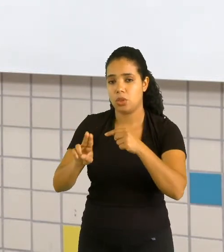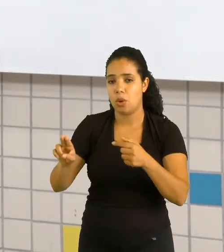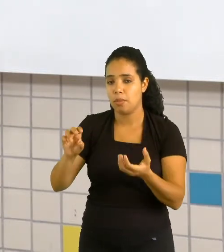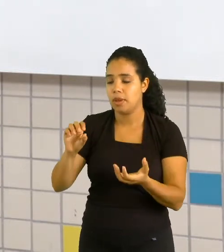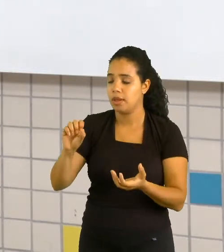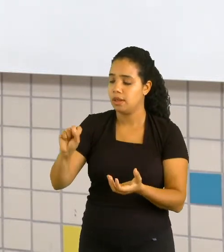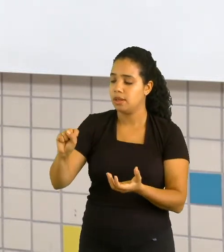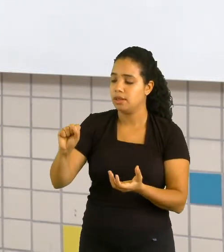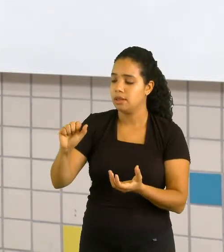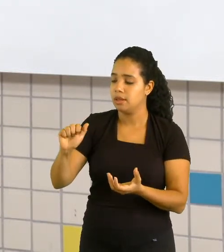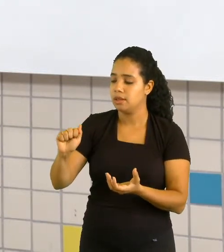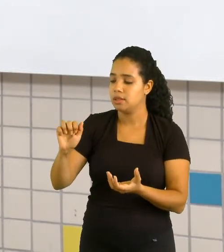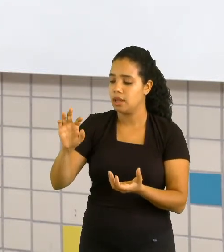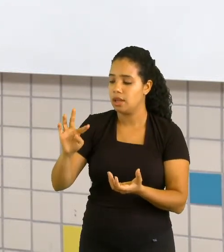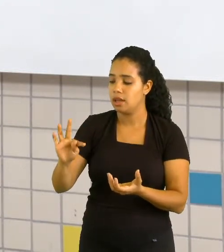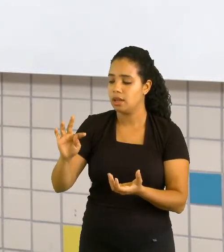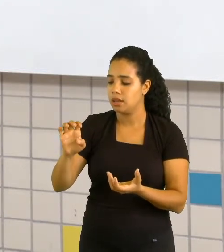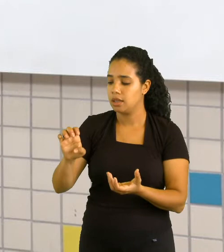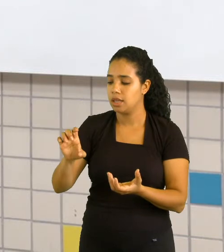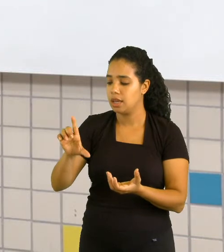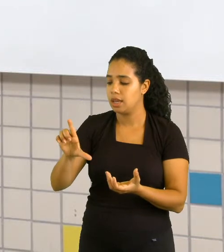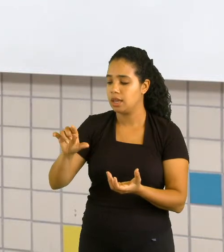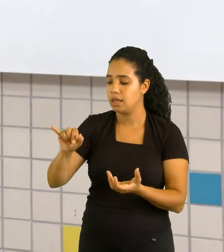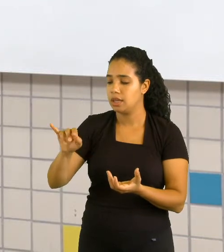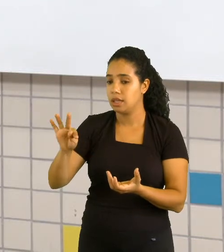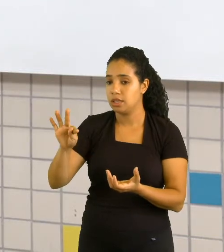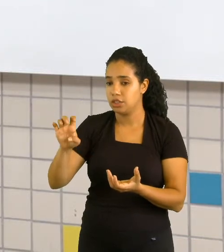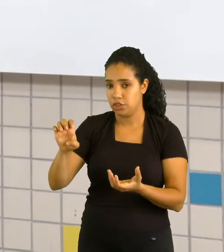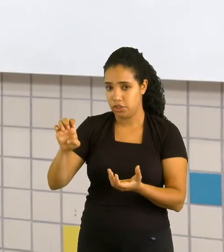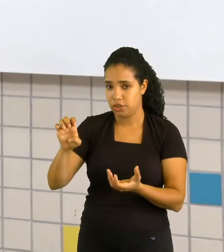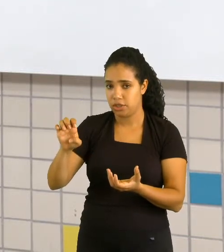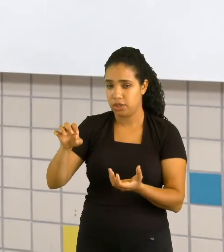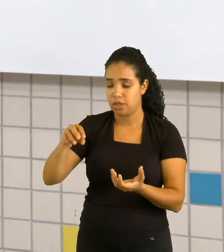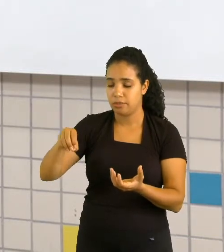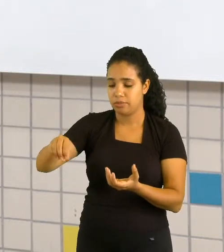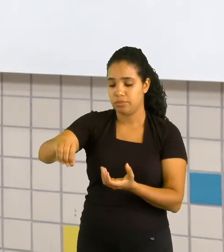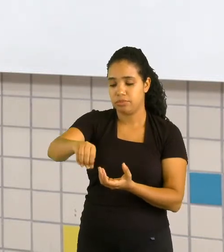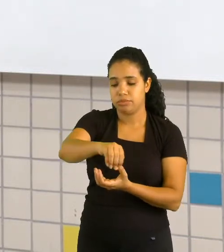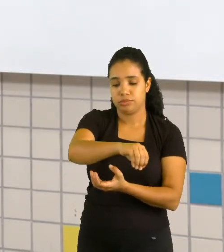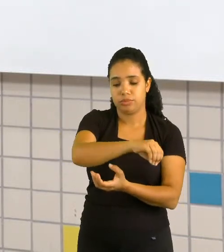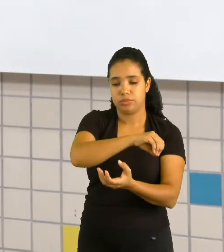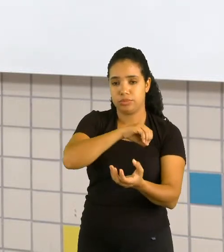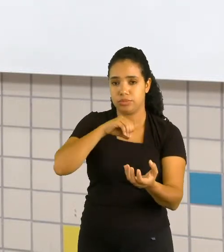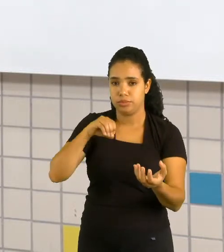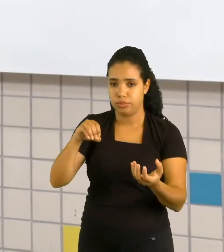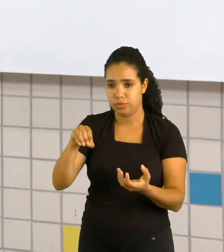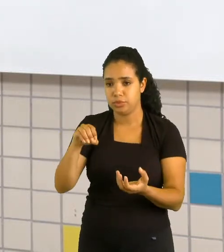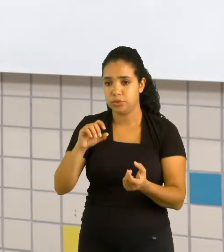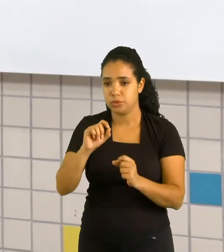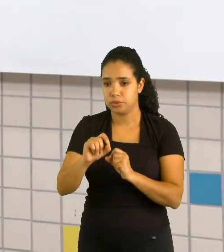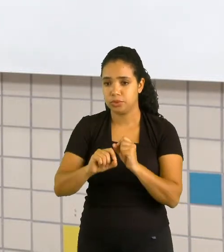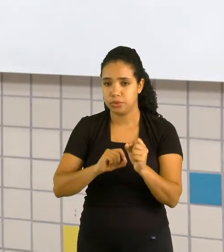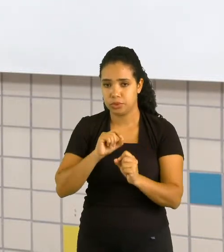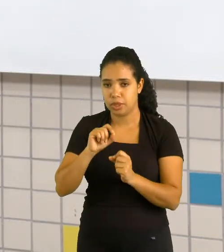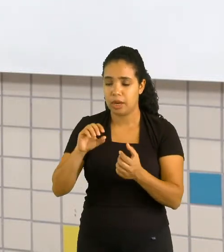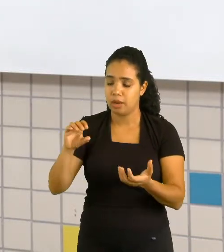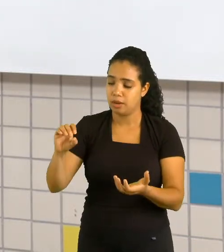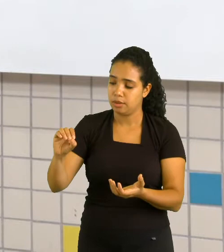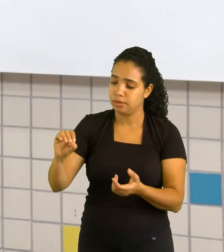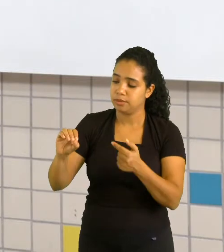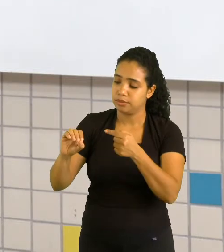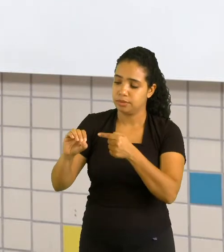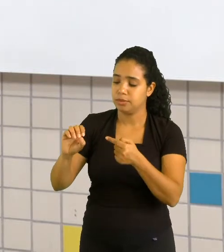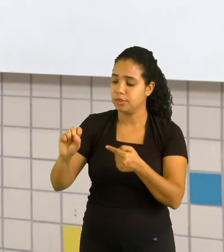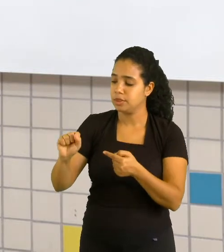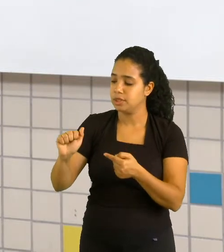giram em torno de planetas que são, inclusive, maiores, quase maiores do que a Terra. Então, satélites são corpos celestes que